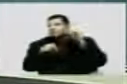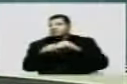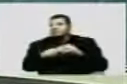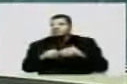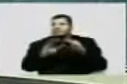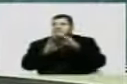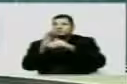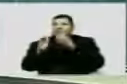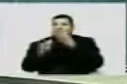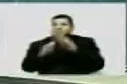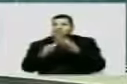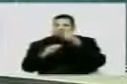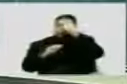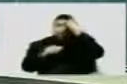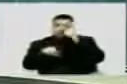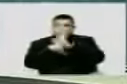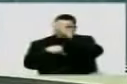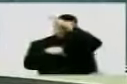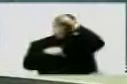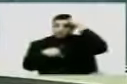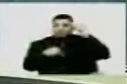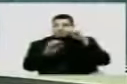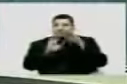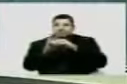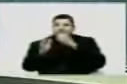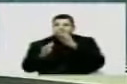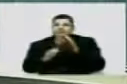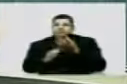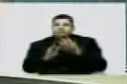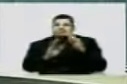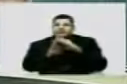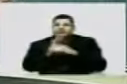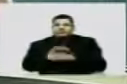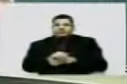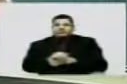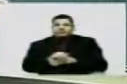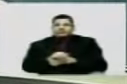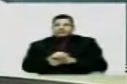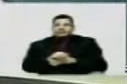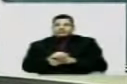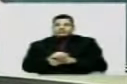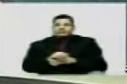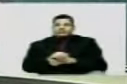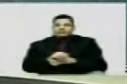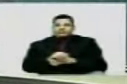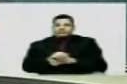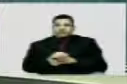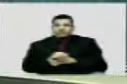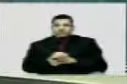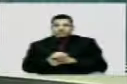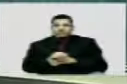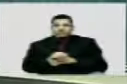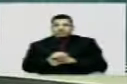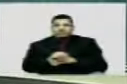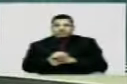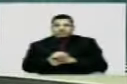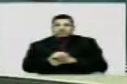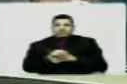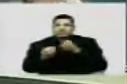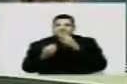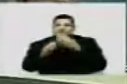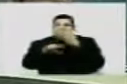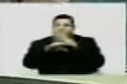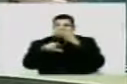tem a representação do povo do Estado do Amazonas, ou nós não temos ou noção